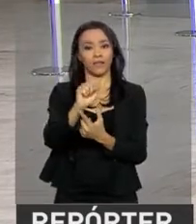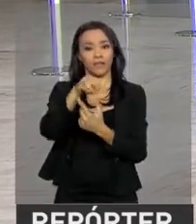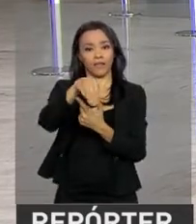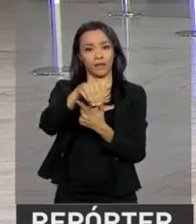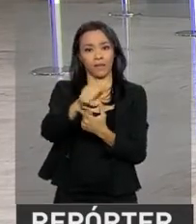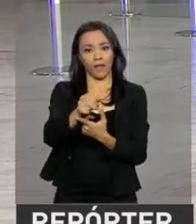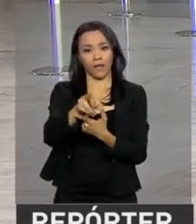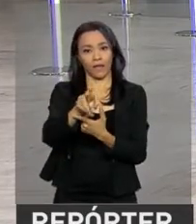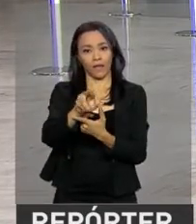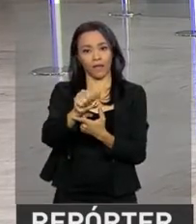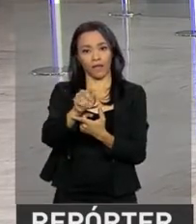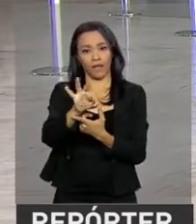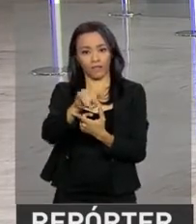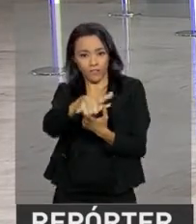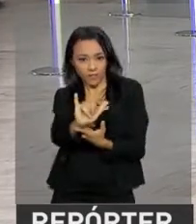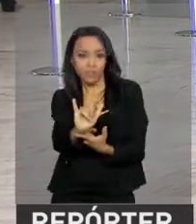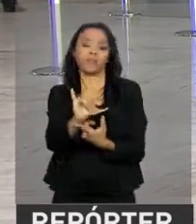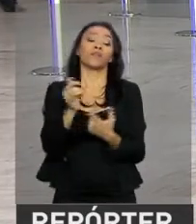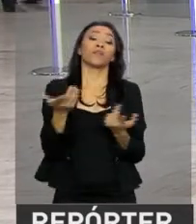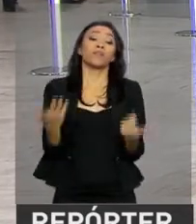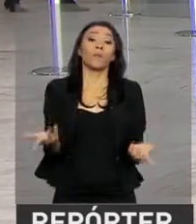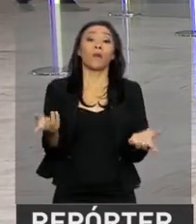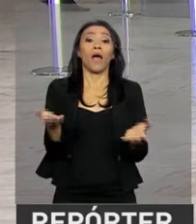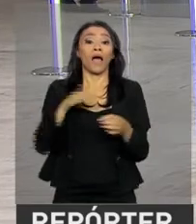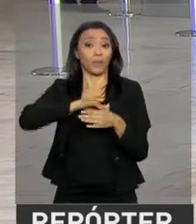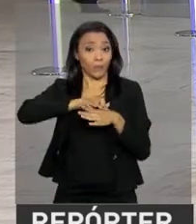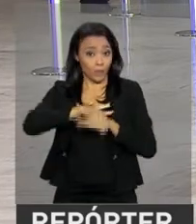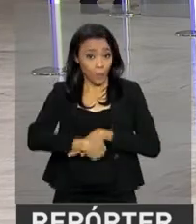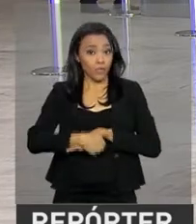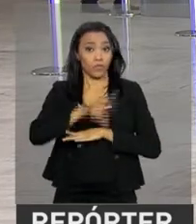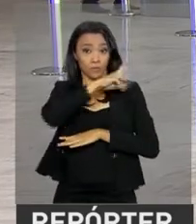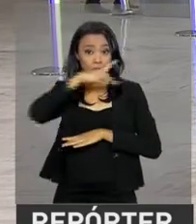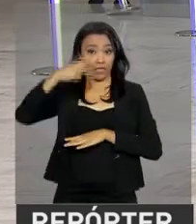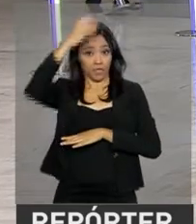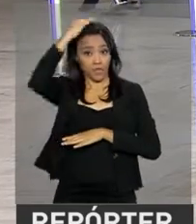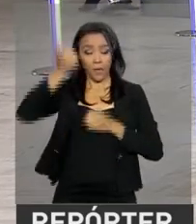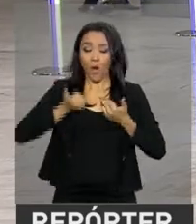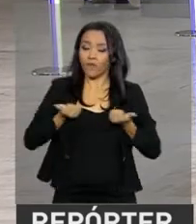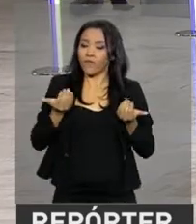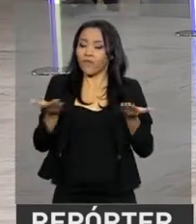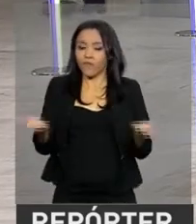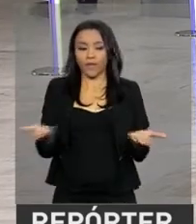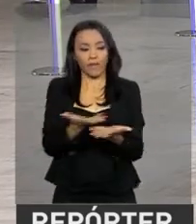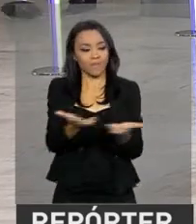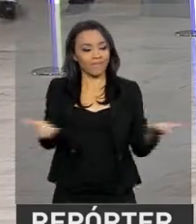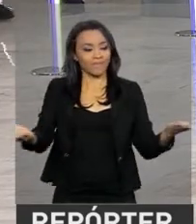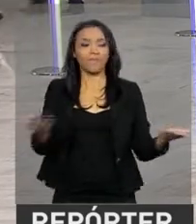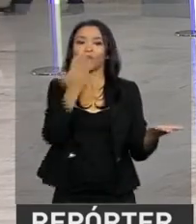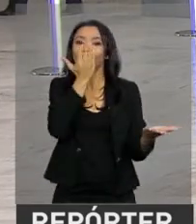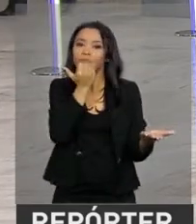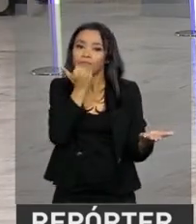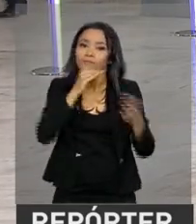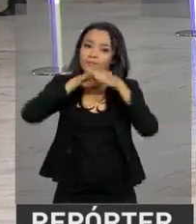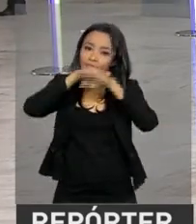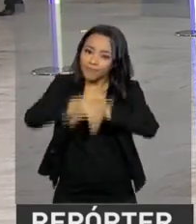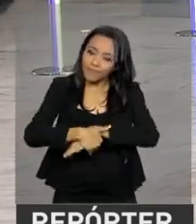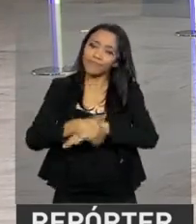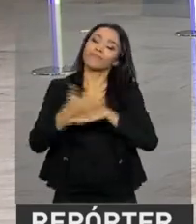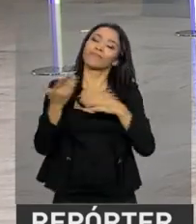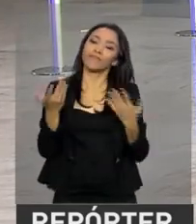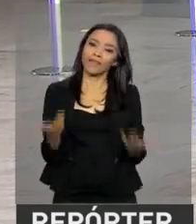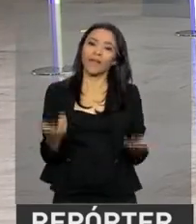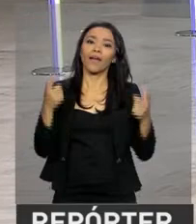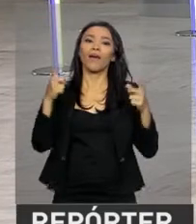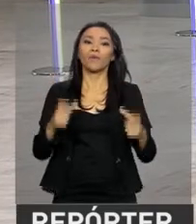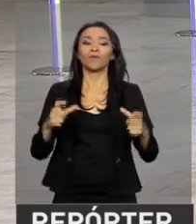Itamaraty. Daí já à noite, Michel Temer oferece um jantar em homenagem aos líderes que vieram ao Brasil. Esse jantar acontece no Palácio